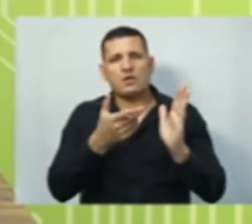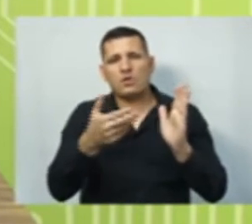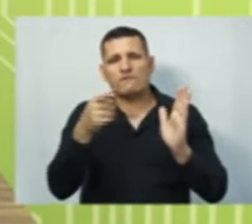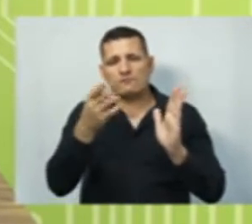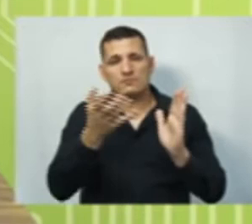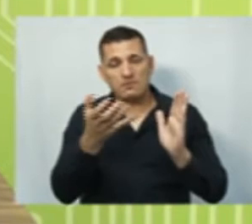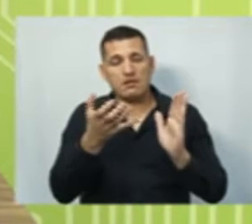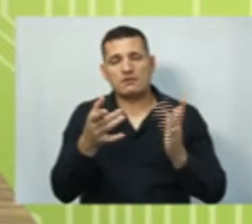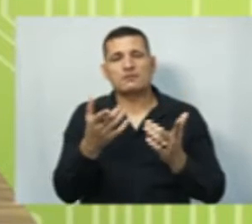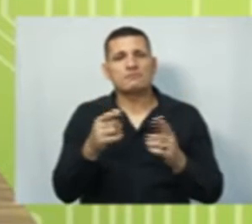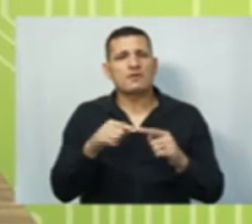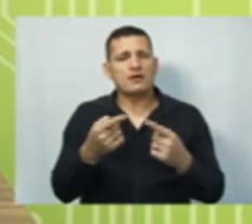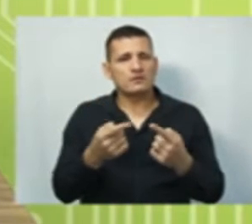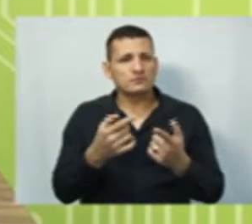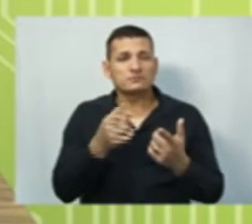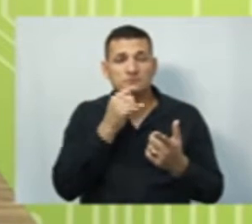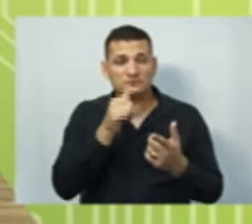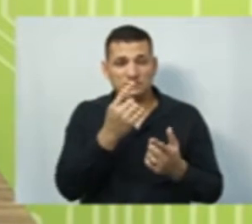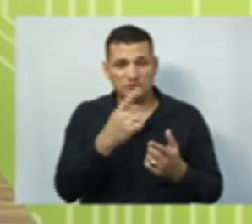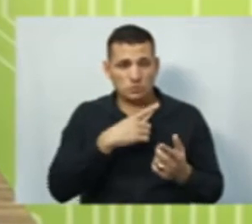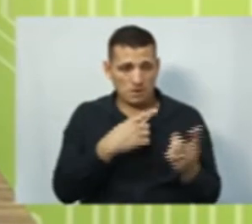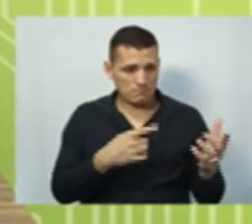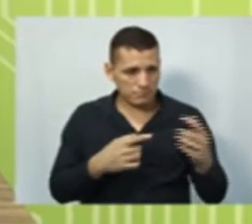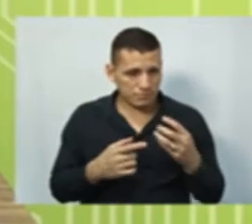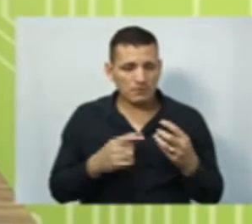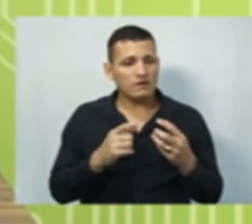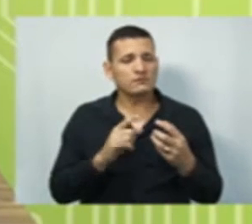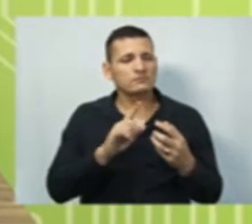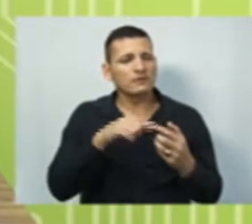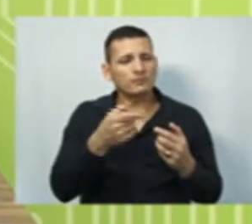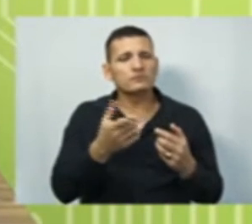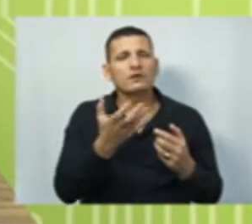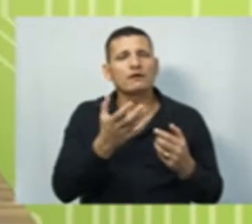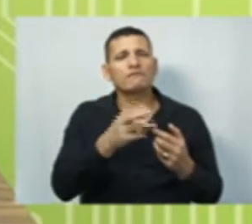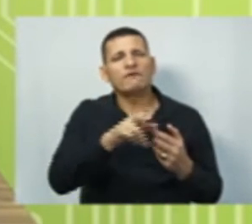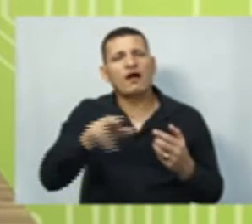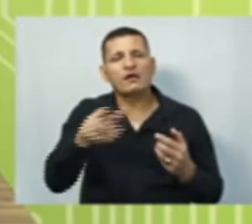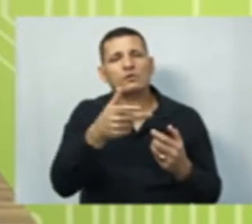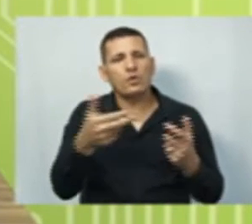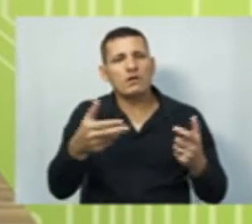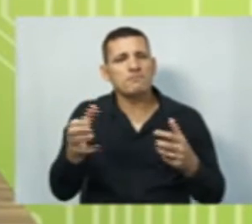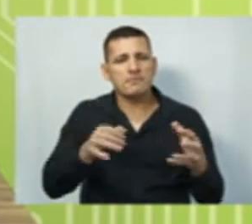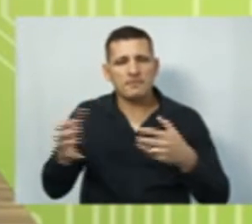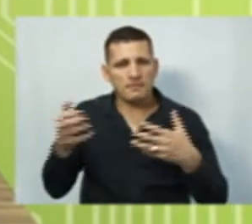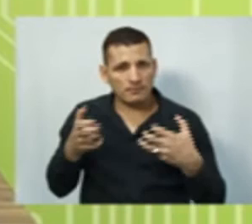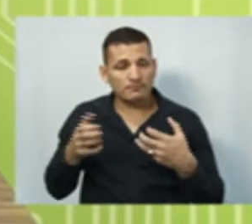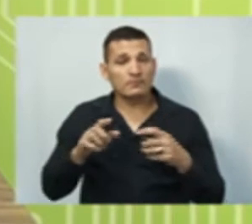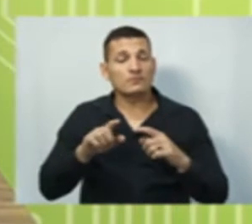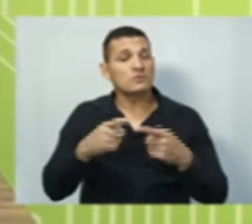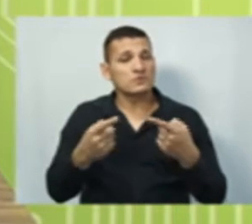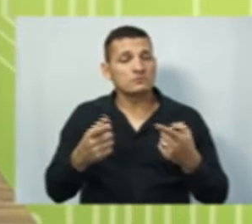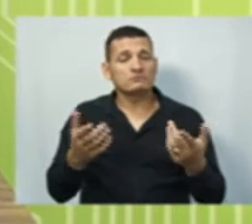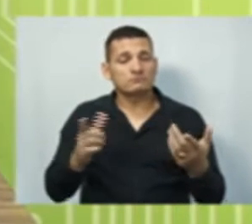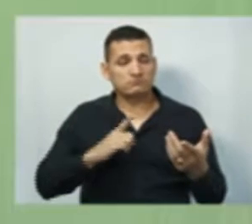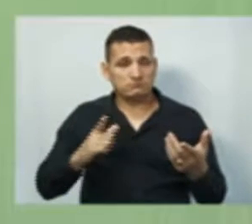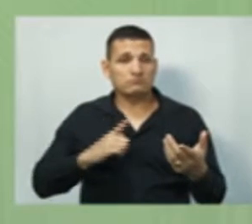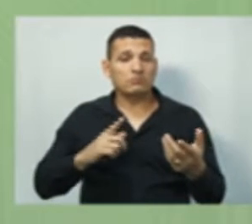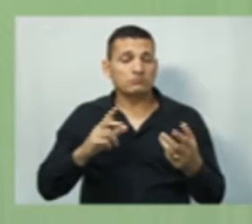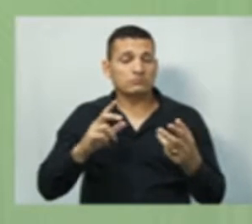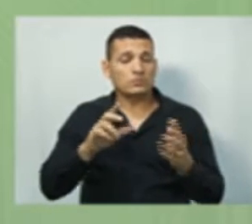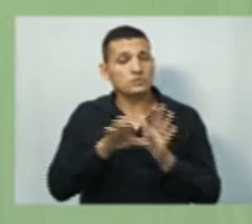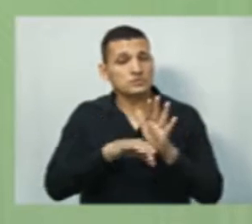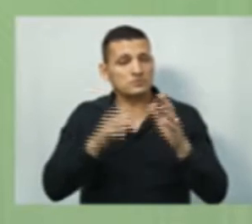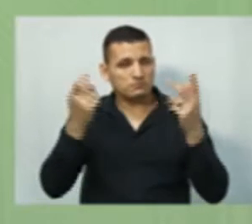seguinte você vai desejar ter outras coisas. Por isso nós temos este conceito sobre as necessidades humanas. Vamos ver no quadro?